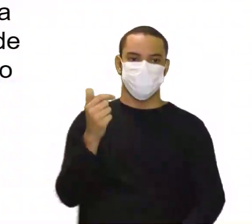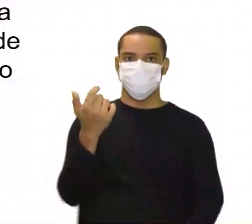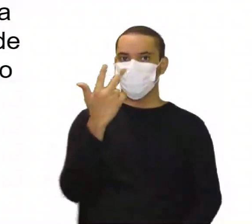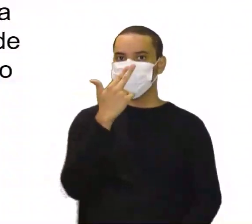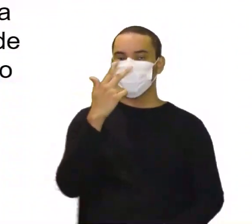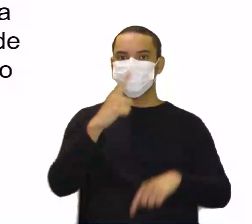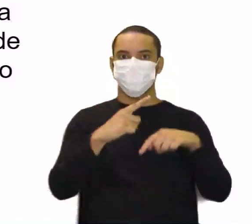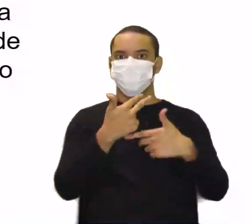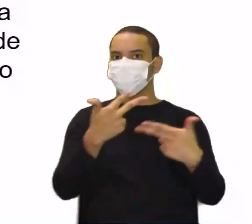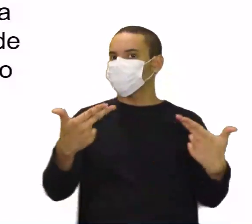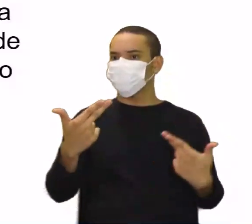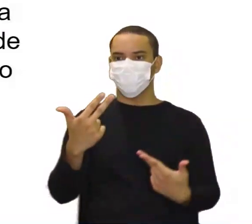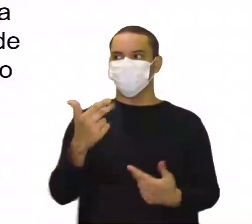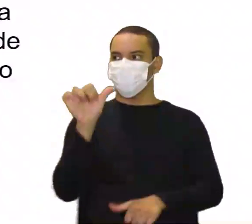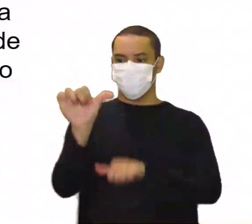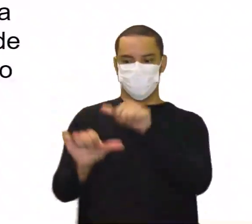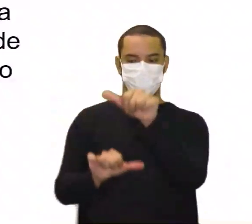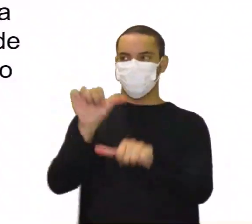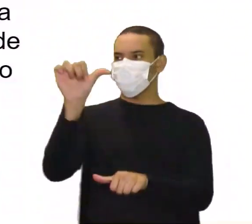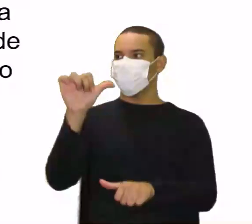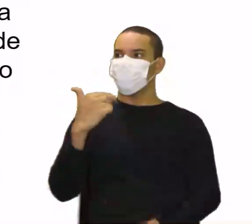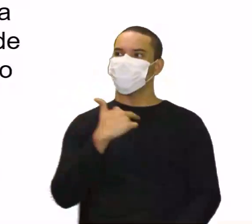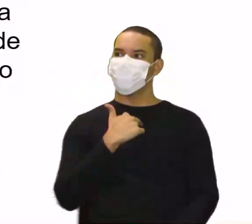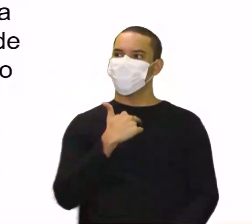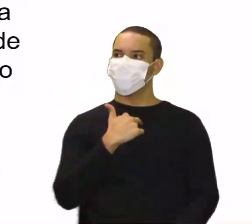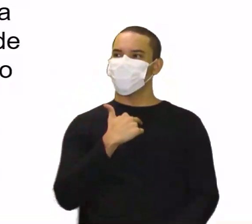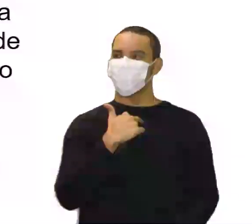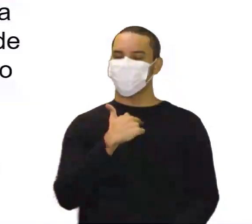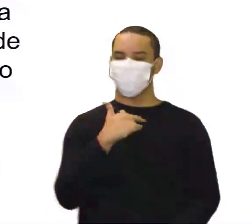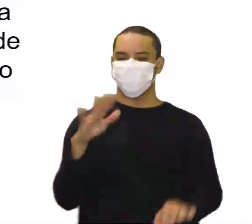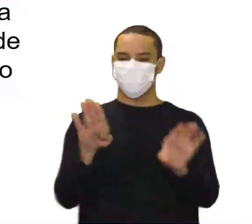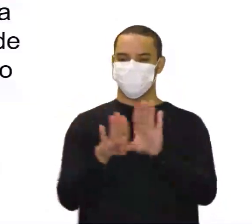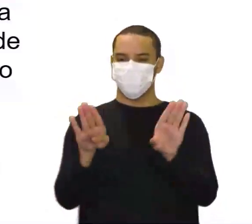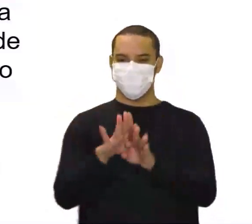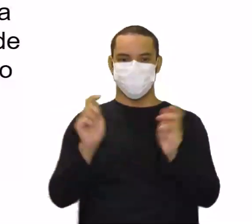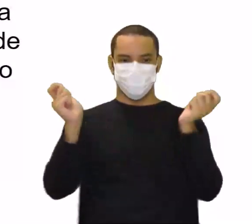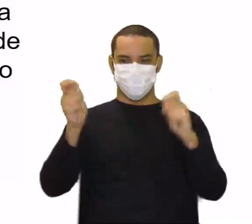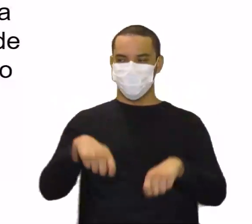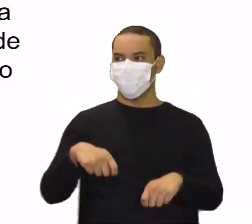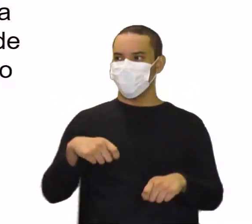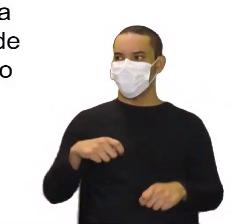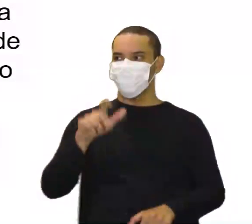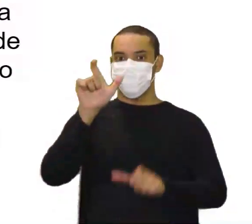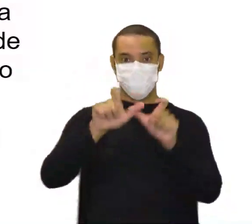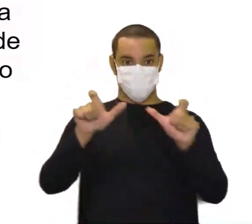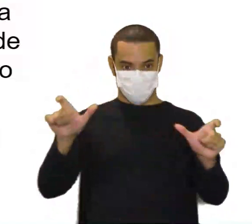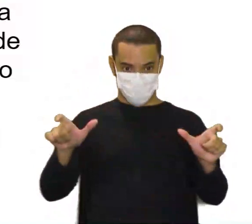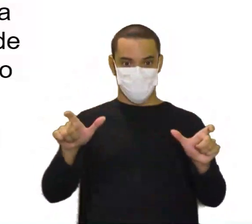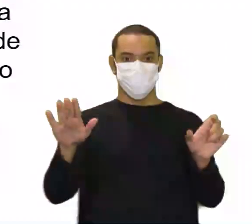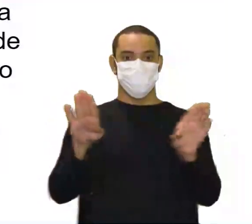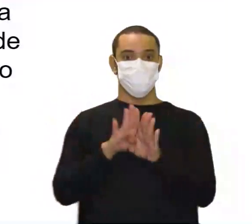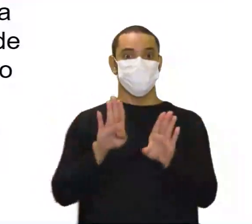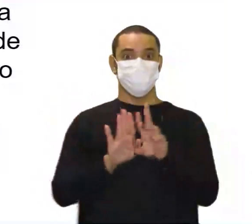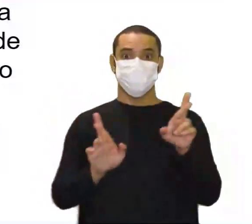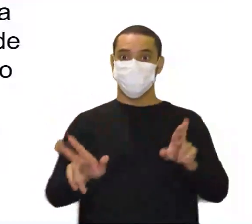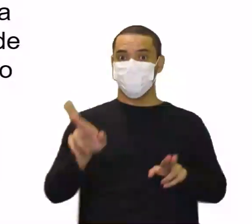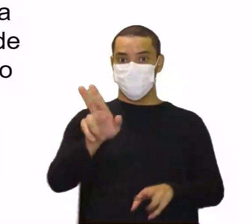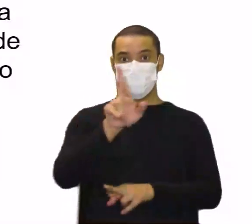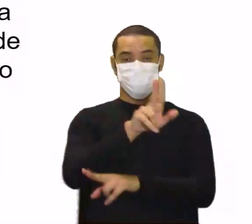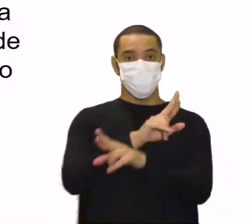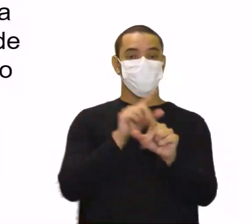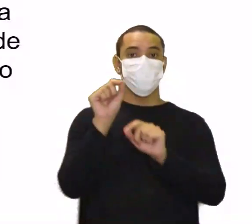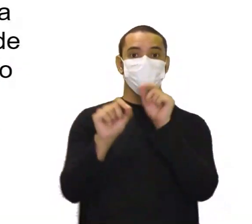algo que não pode ser mudado, né? O tempo pode passar para pessoas, o tempo passar é diferente para pessoas